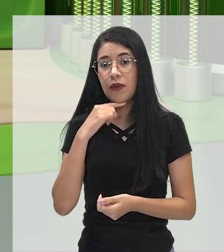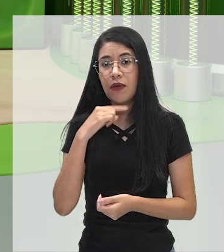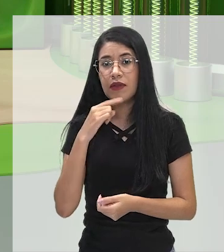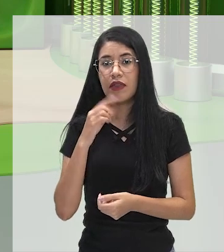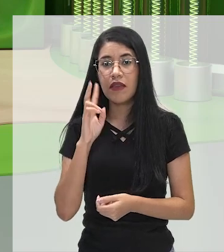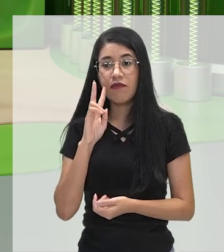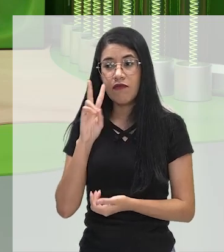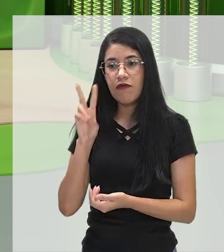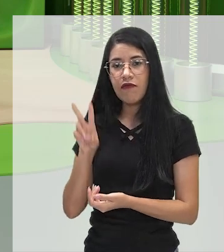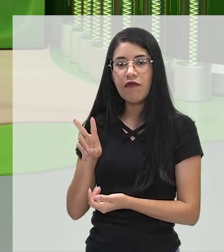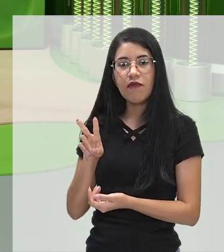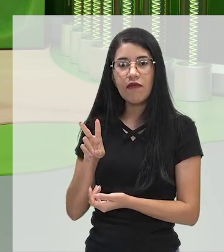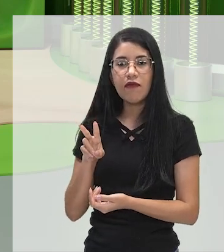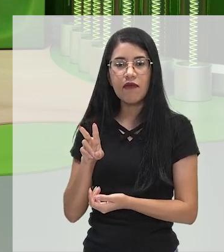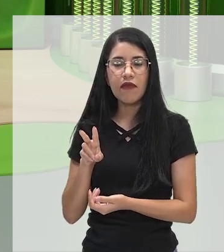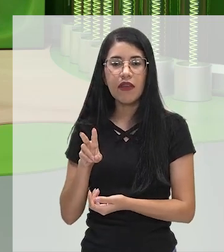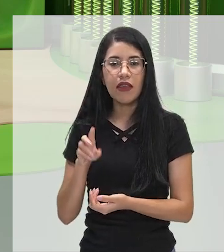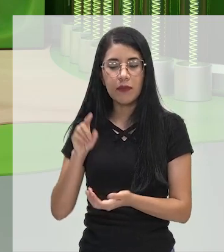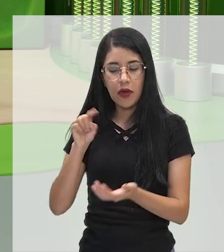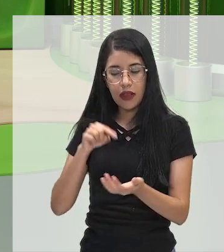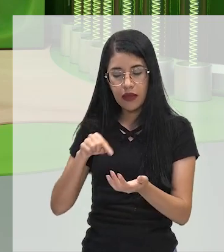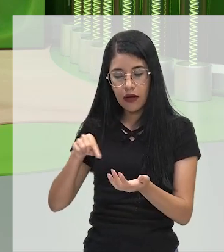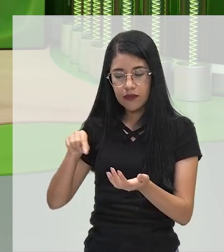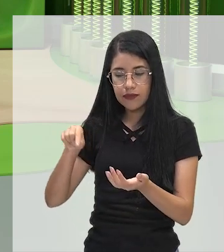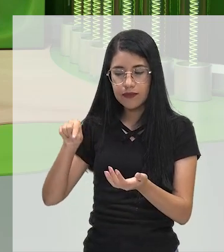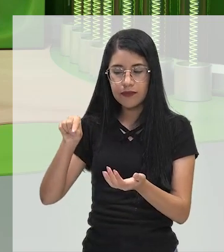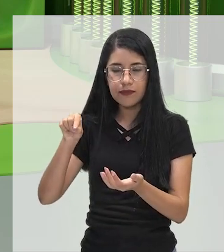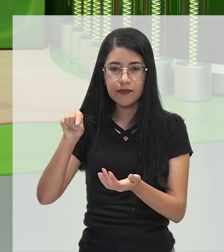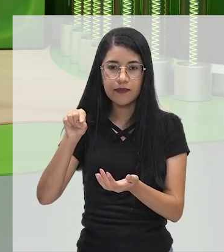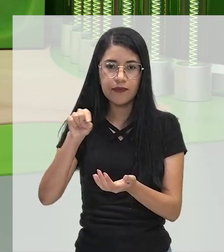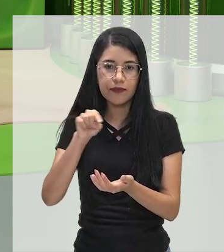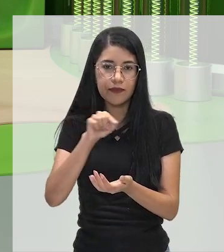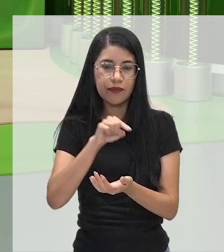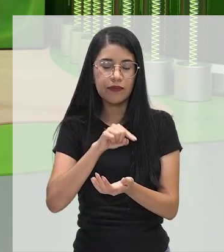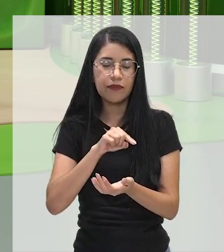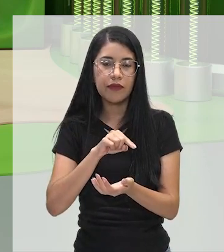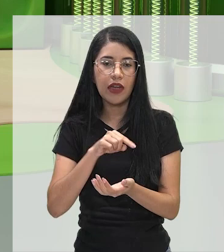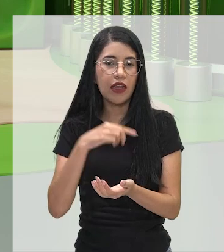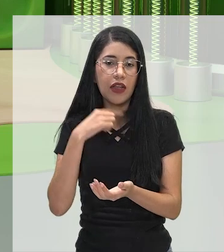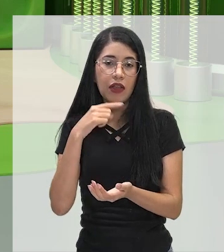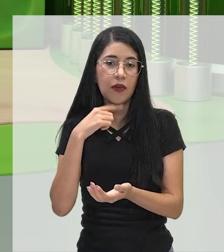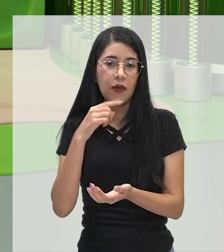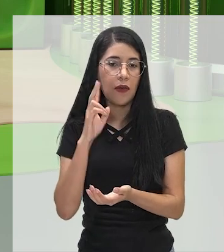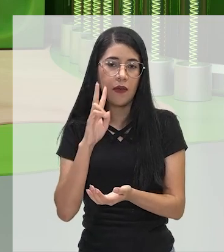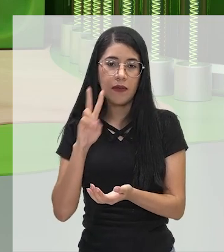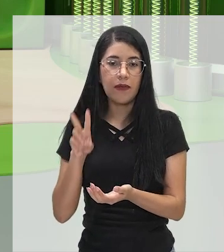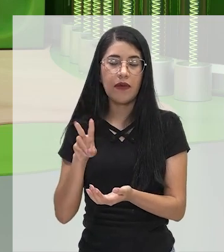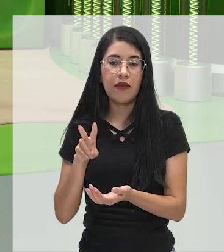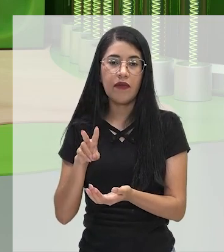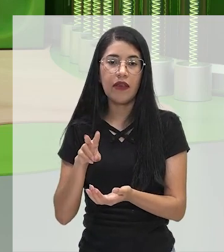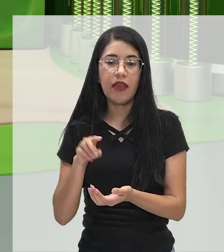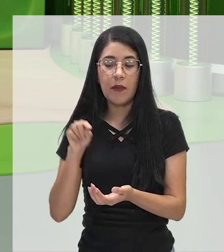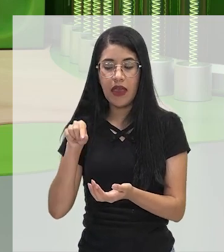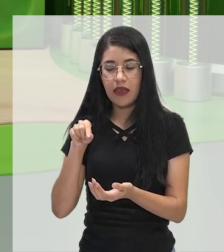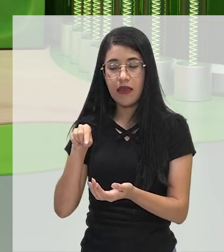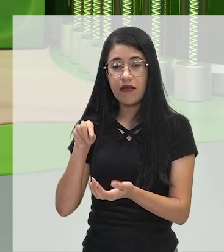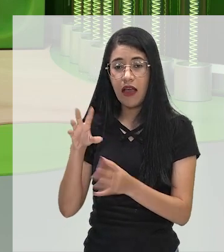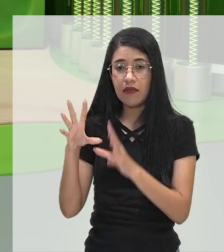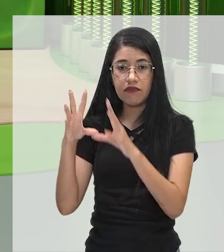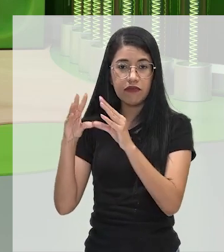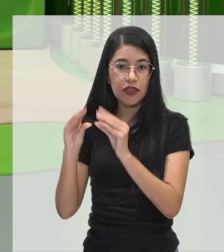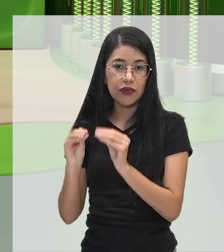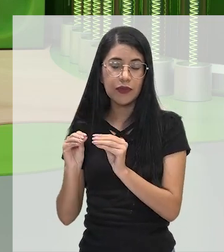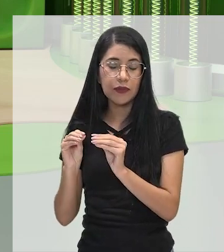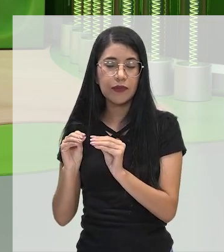visualizando a Lua, ela está aqui, né, está fazendo ali o seu ciclo, está passando ali, mas a gente não vai ver, porque essa parte que está virada para a Terra está